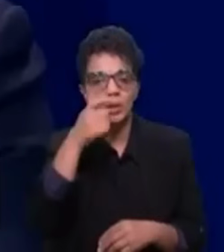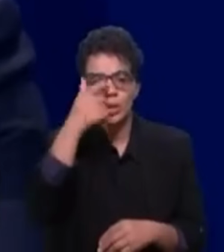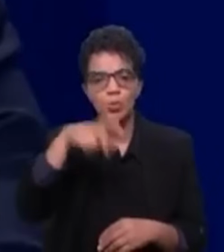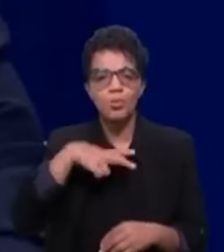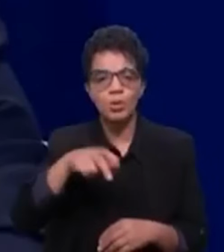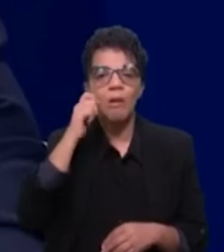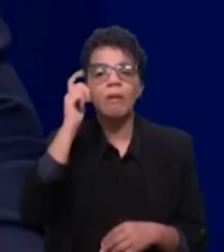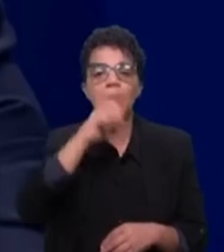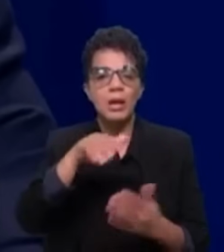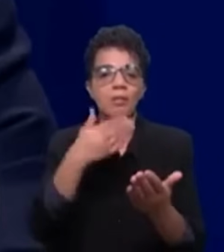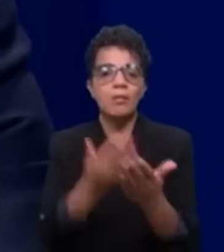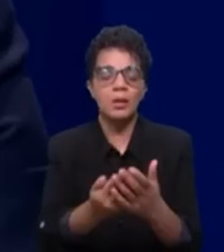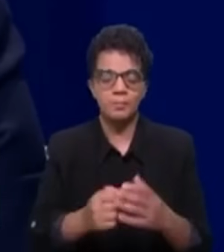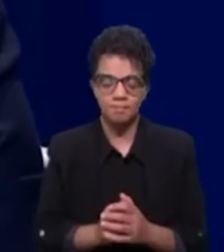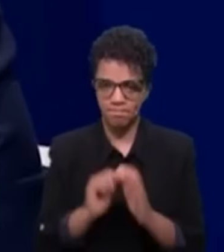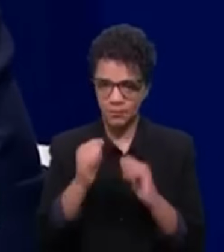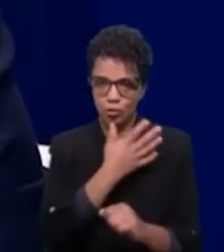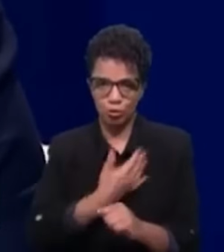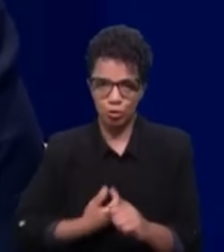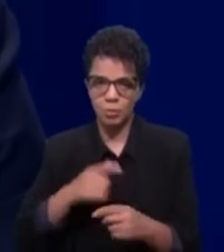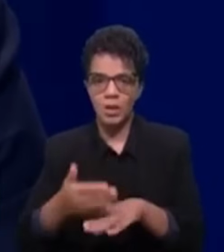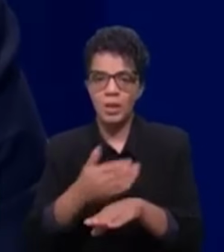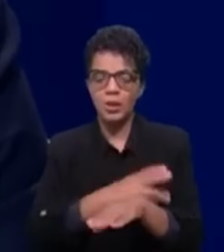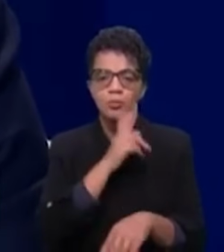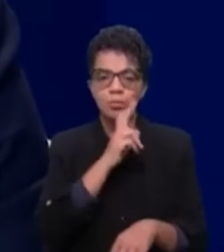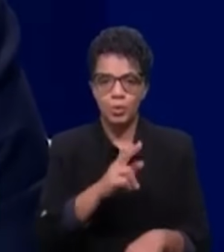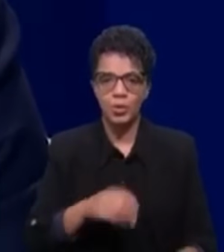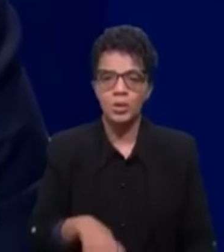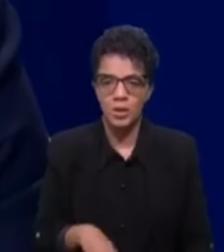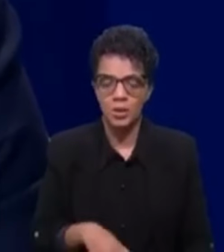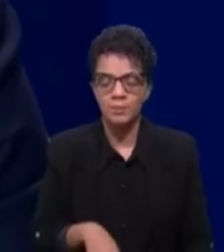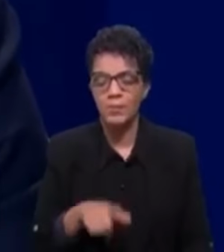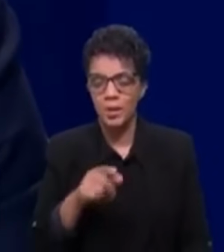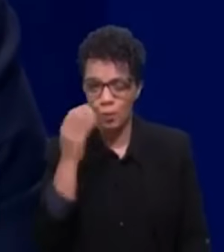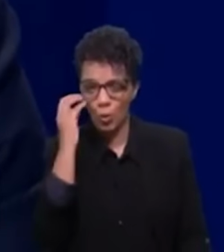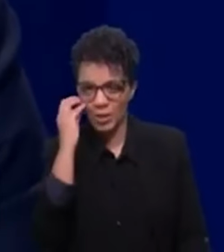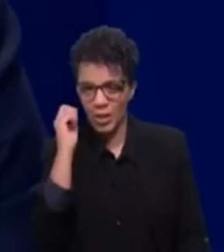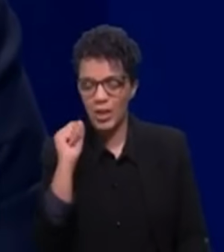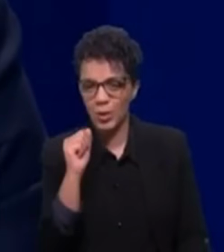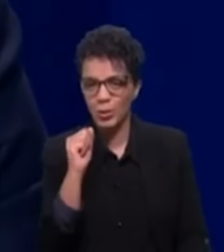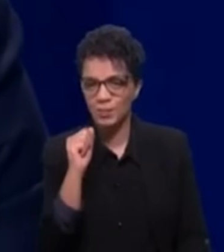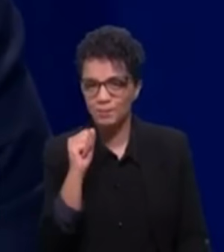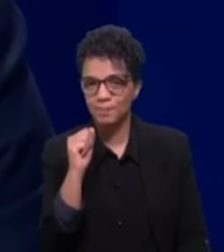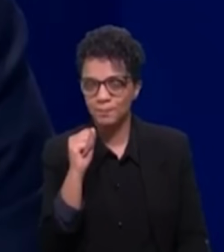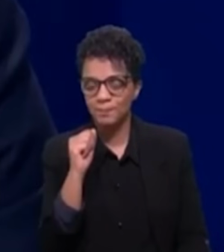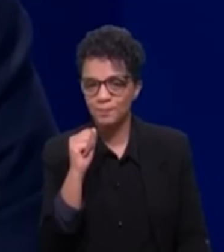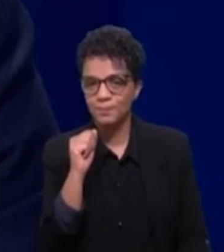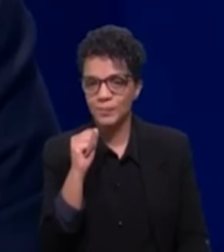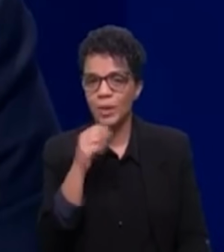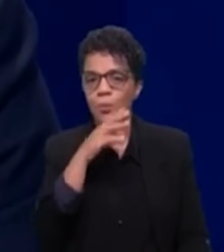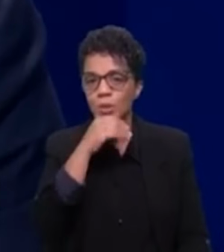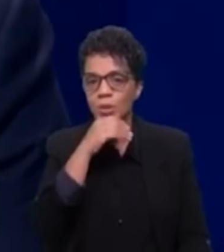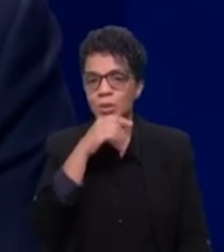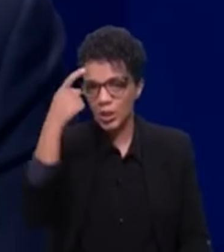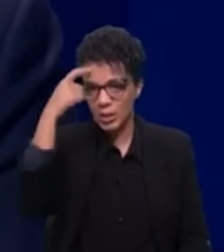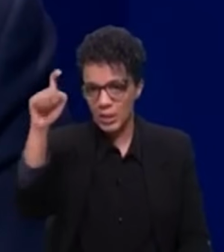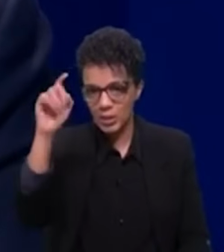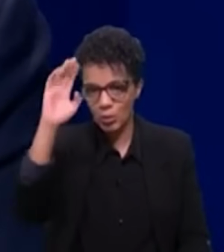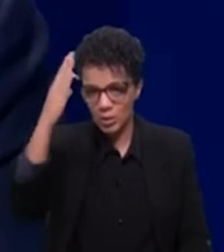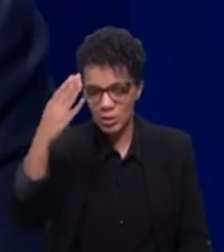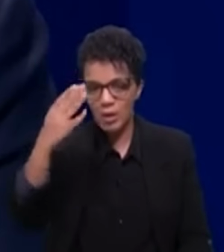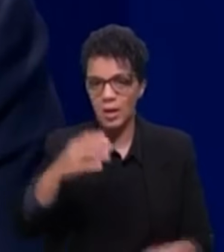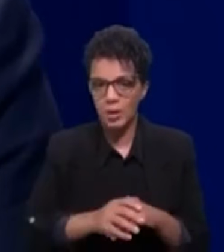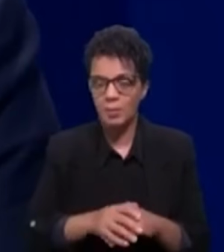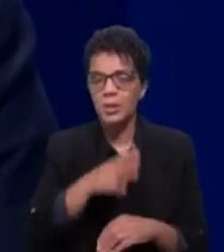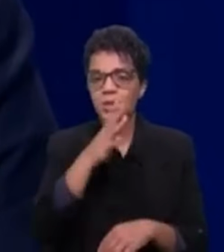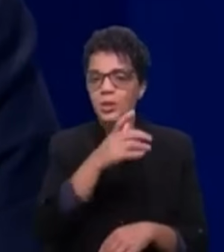muito B vamos a essa questão e deixa-me só responder ao luí montro Eles sabem da traição que o PSD lhes fez e que a AD lhes fez quando disse que não se comprometia eu quero que o país todo fique a